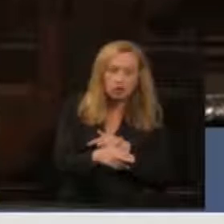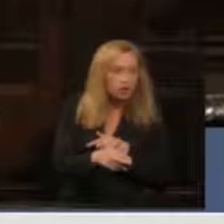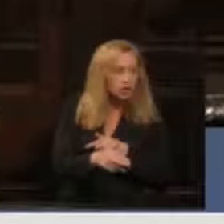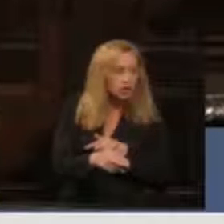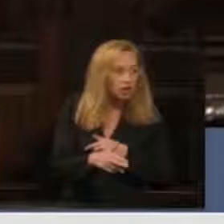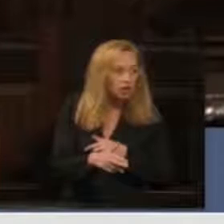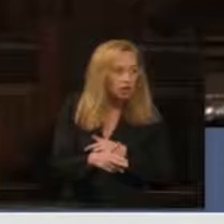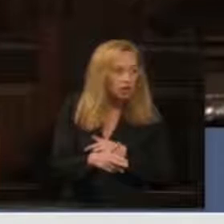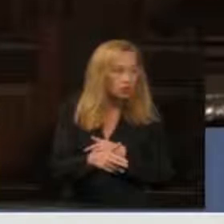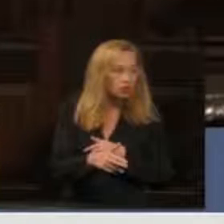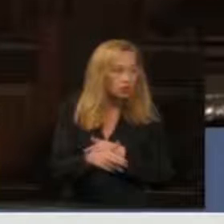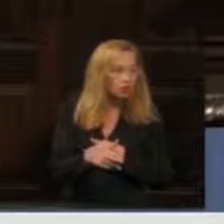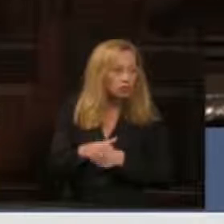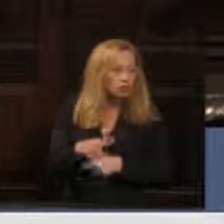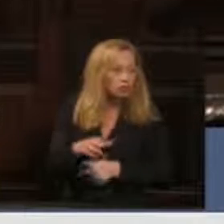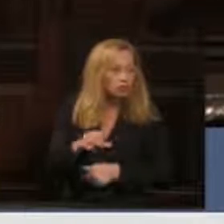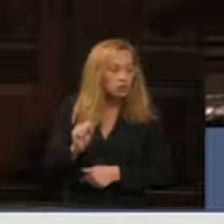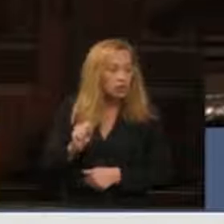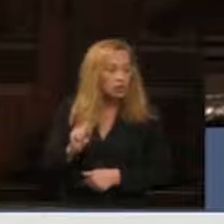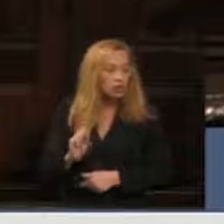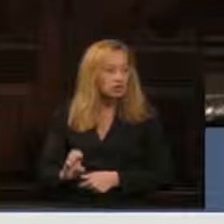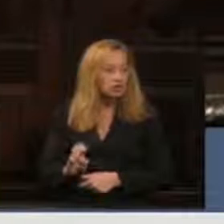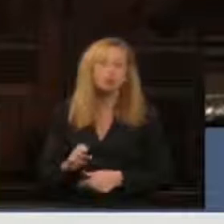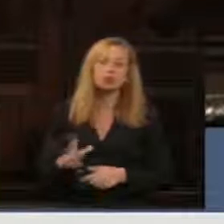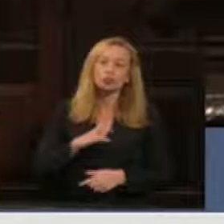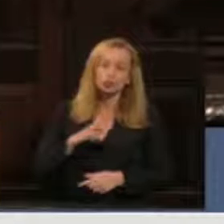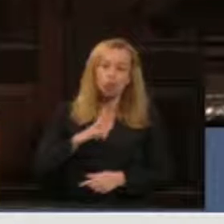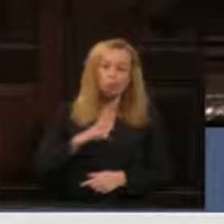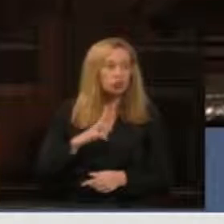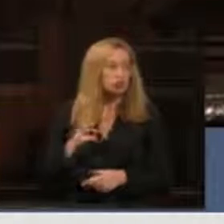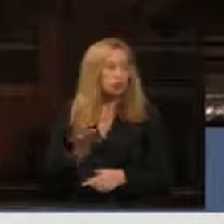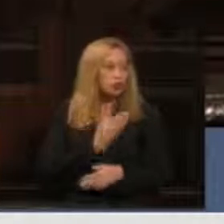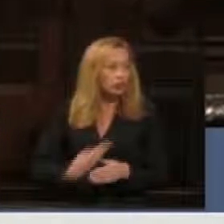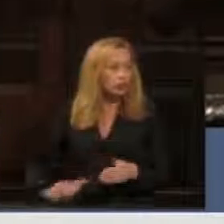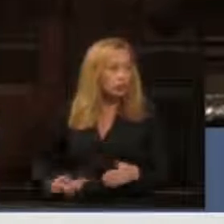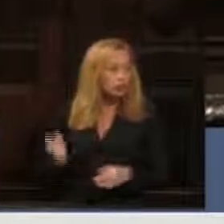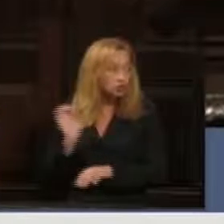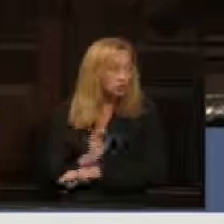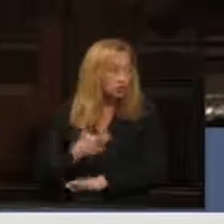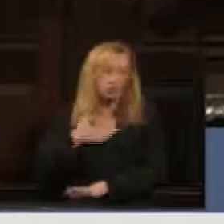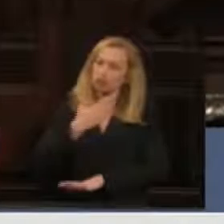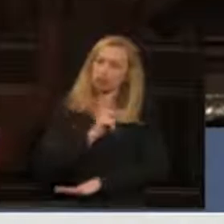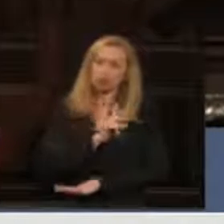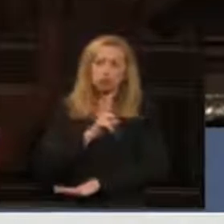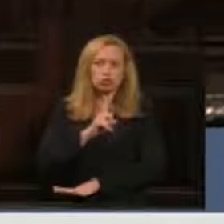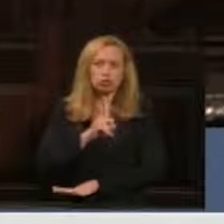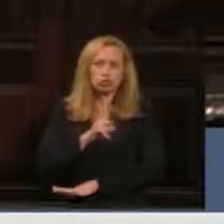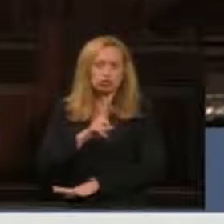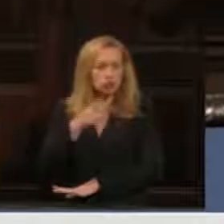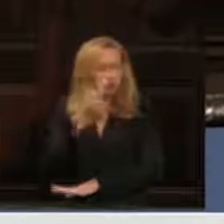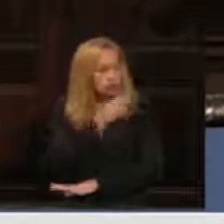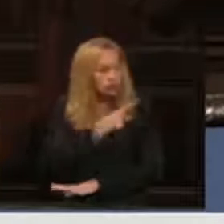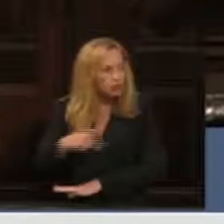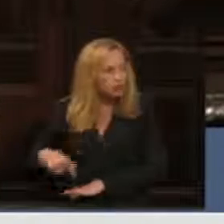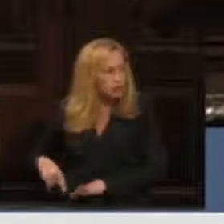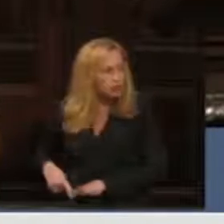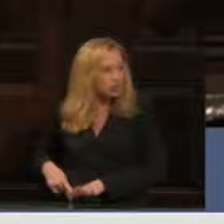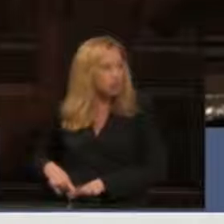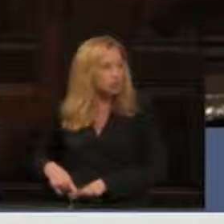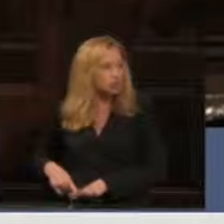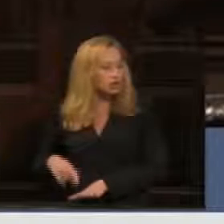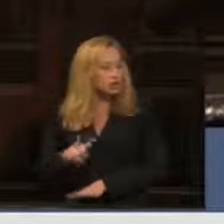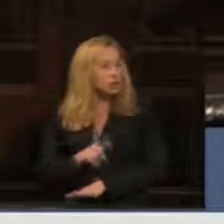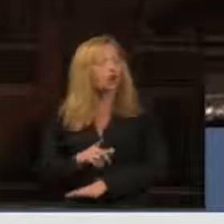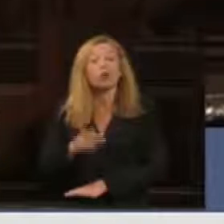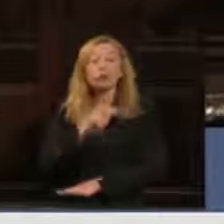caixa do próprio governo do Estado. Mas não se assuste, senhor presidente. Esse presidente da